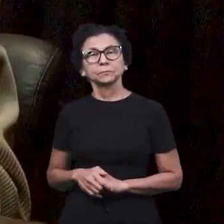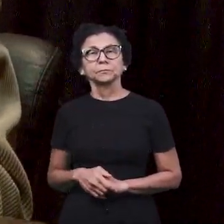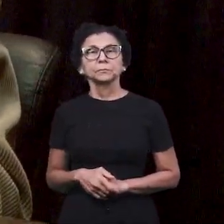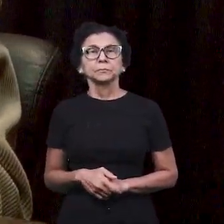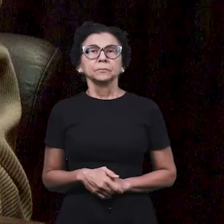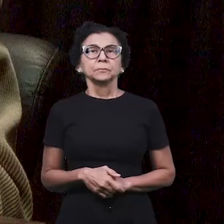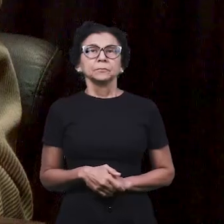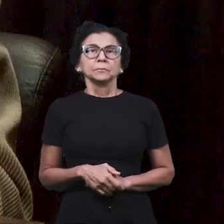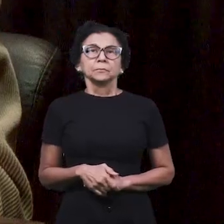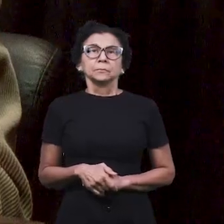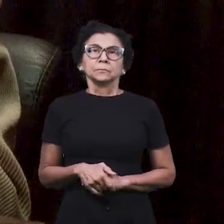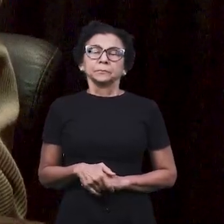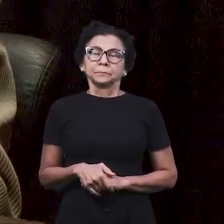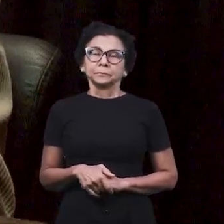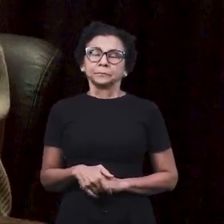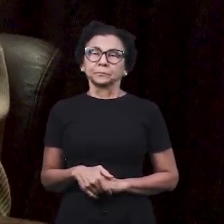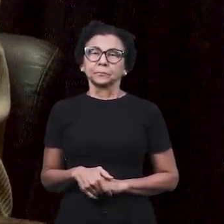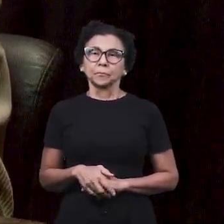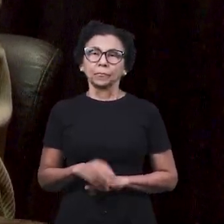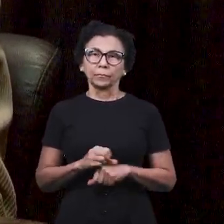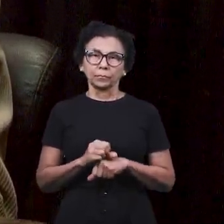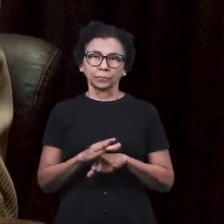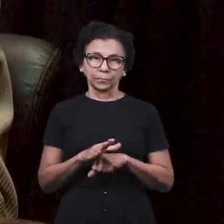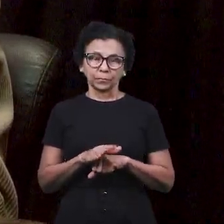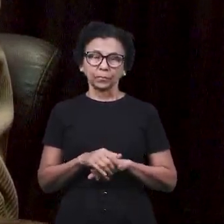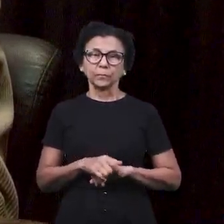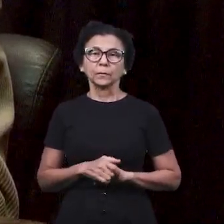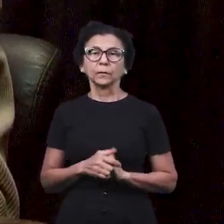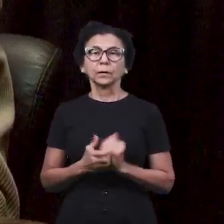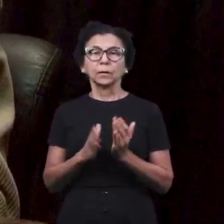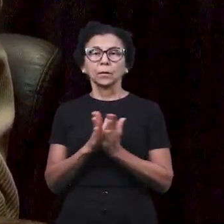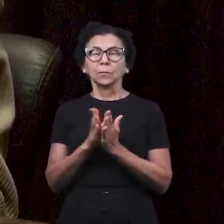digo para o casal, quando for consultar,